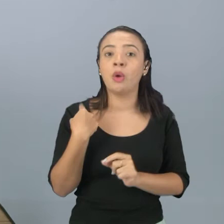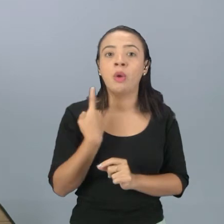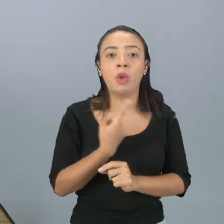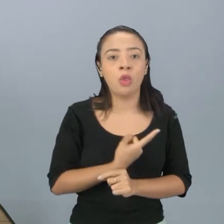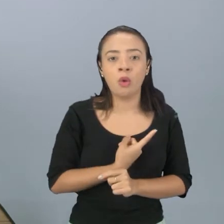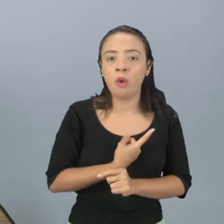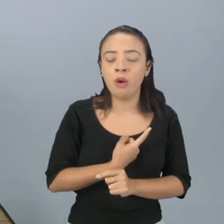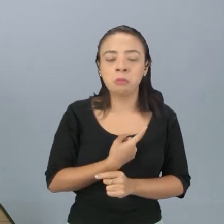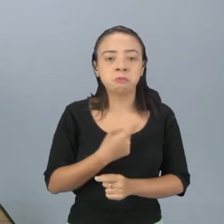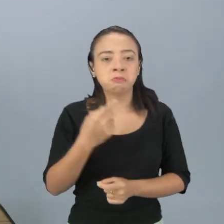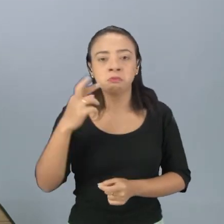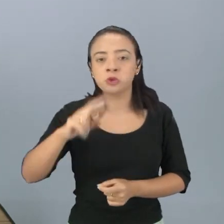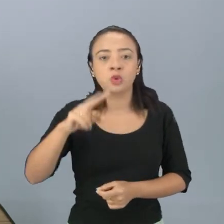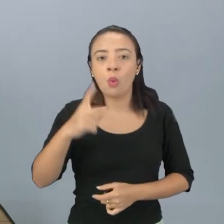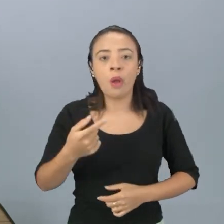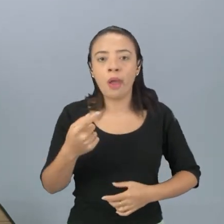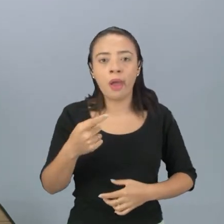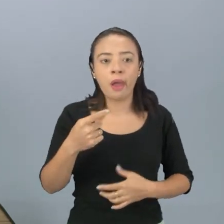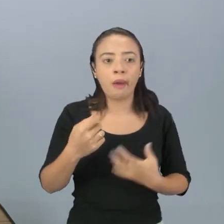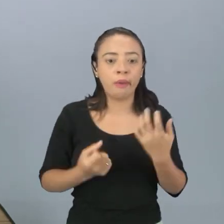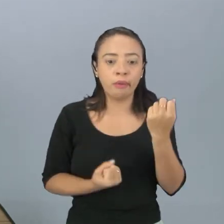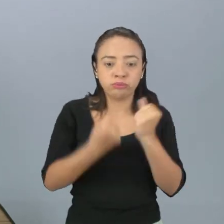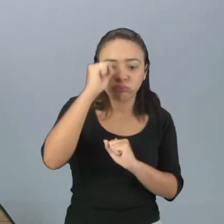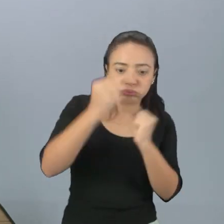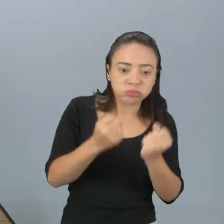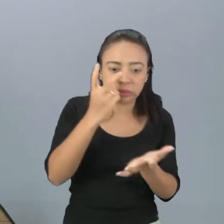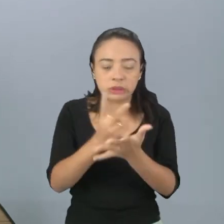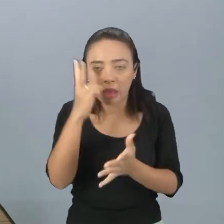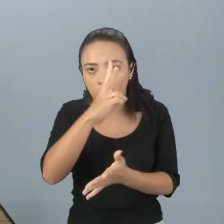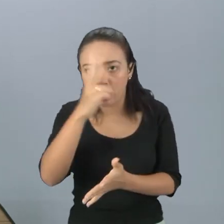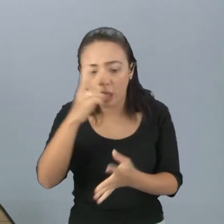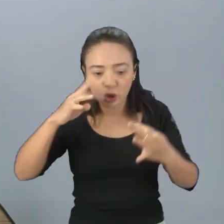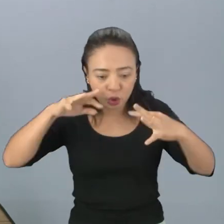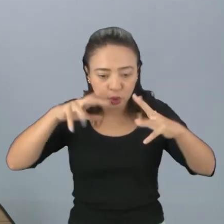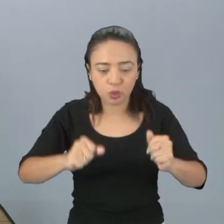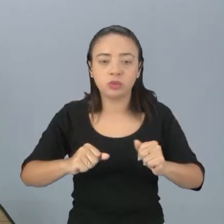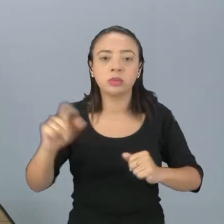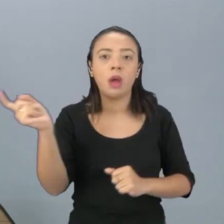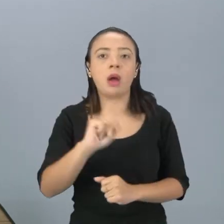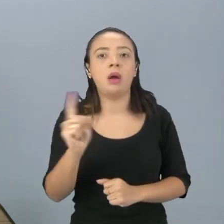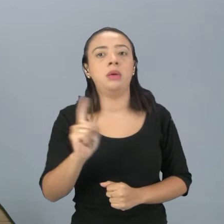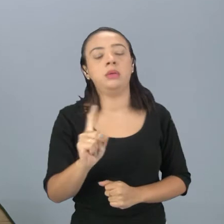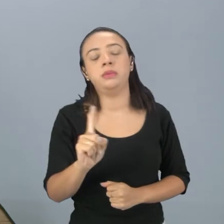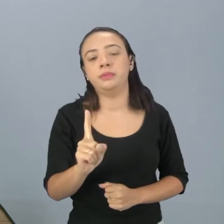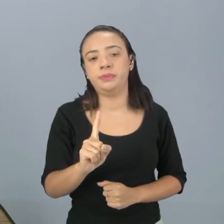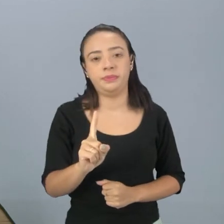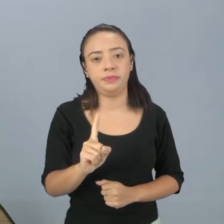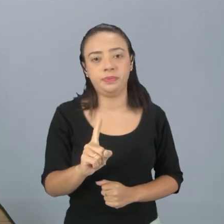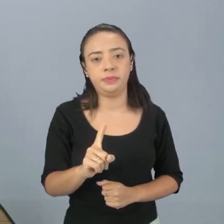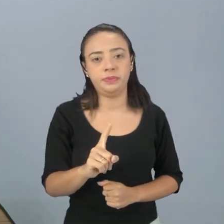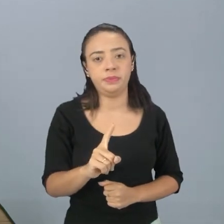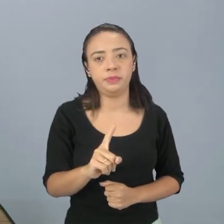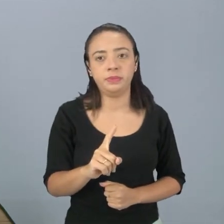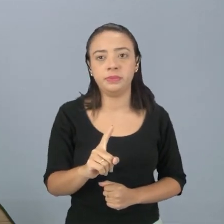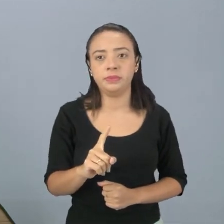que vai lembrar de tudo, um CPU que tem lá a memória, a gente só vai lá e clica e lembra do arquivo